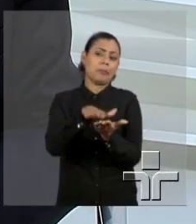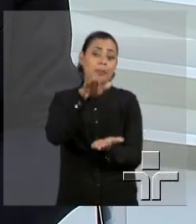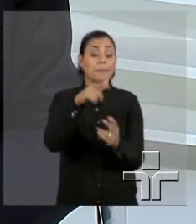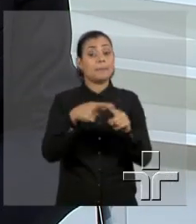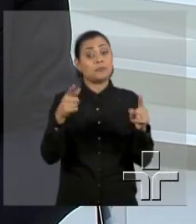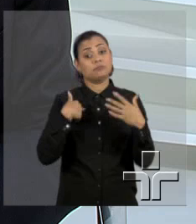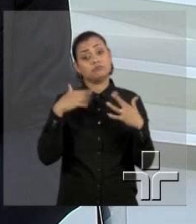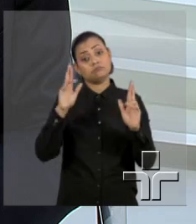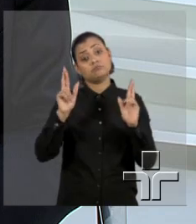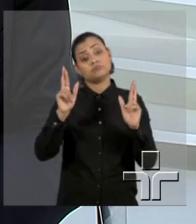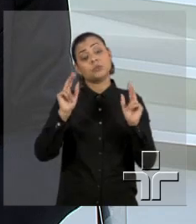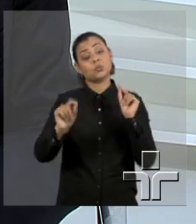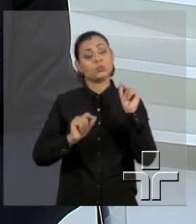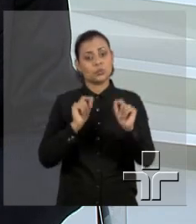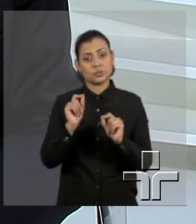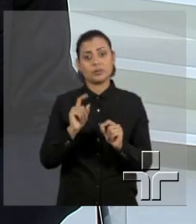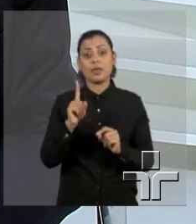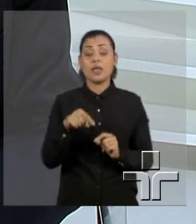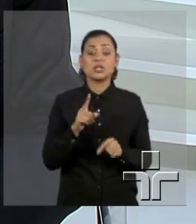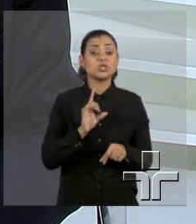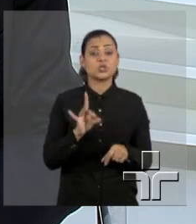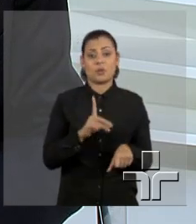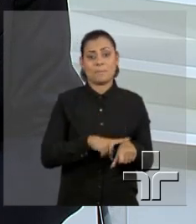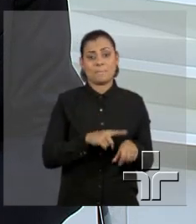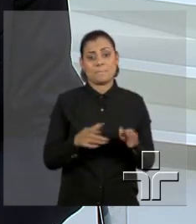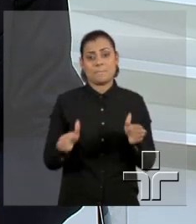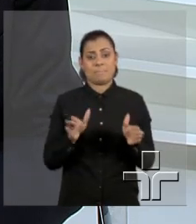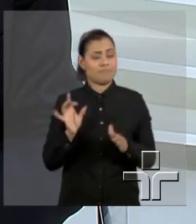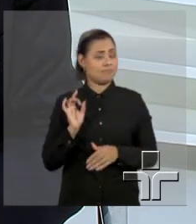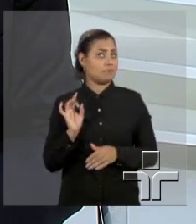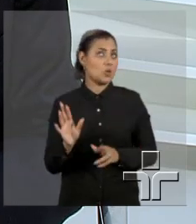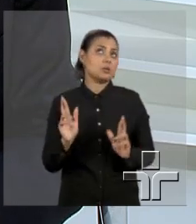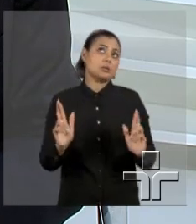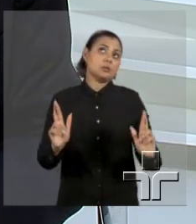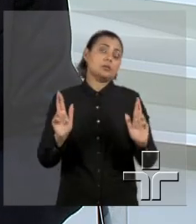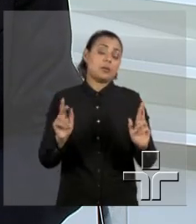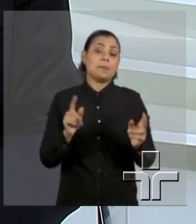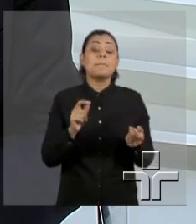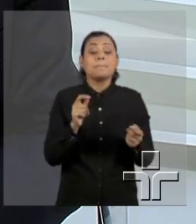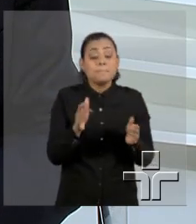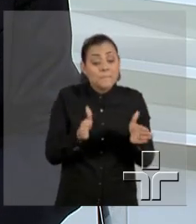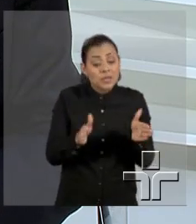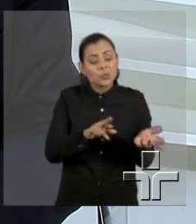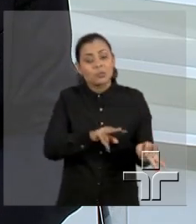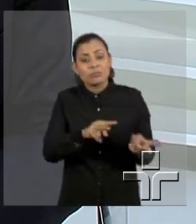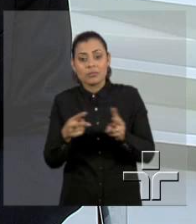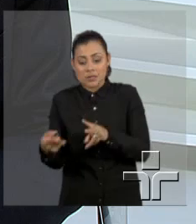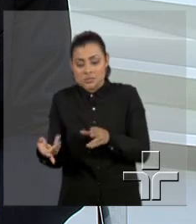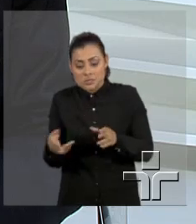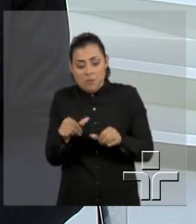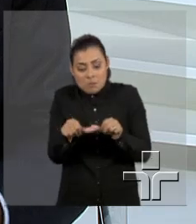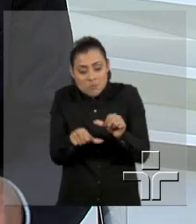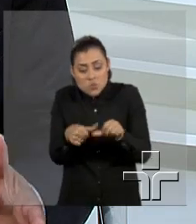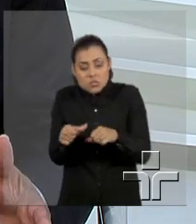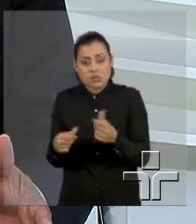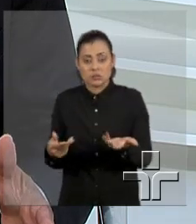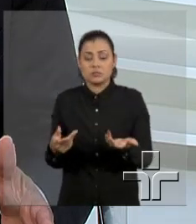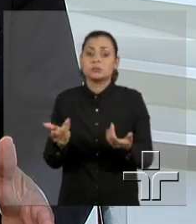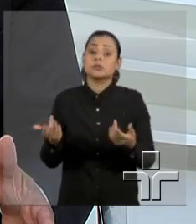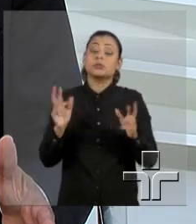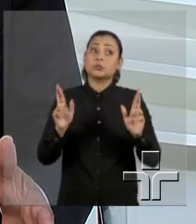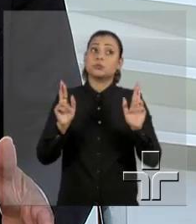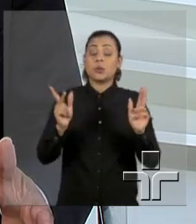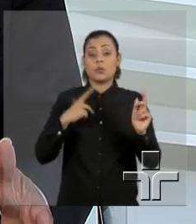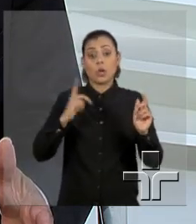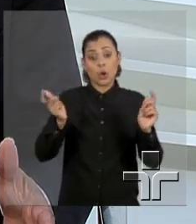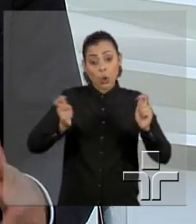tudo isso seja uma fase, um período de transição, que haja redistribuição de